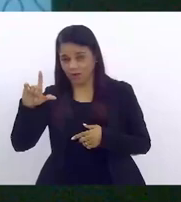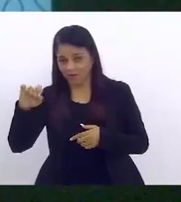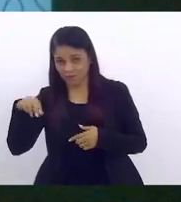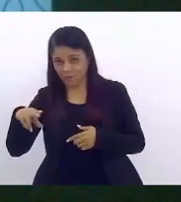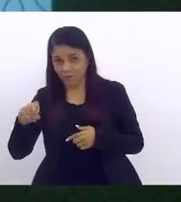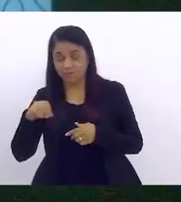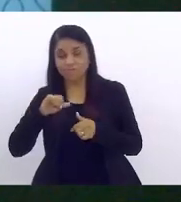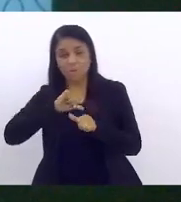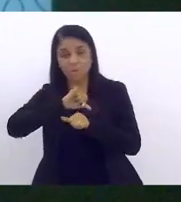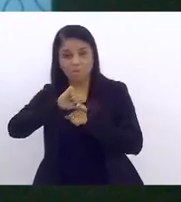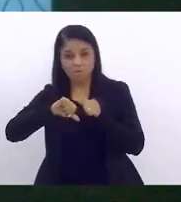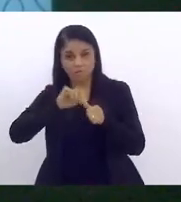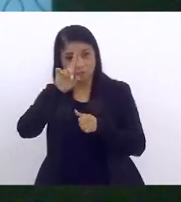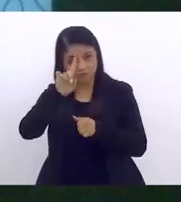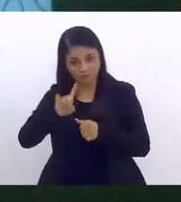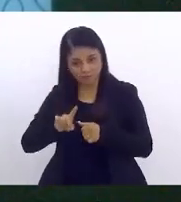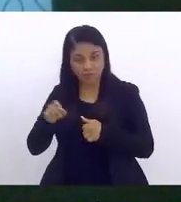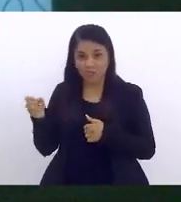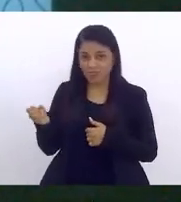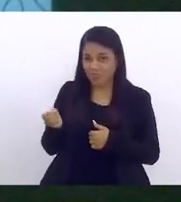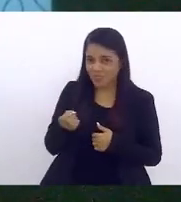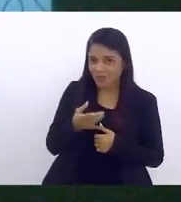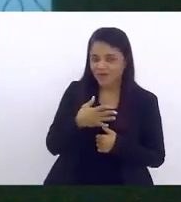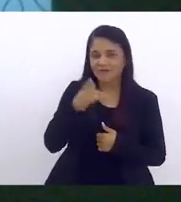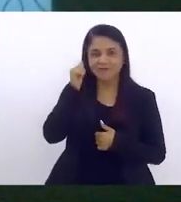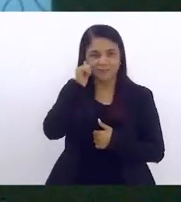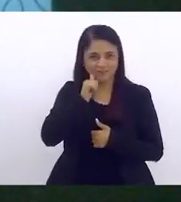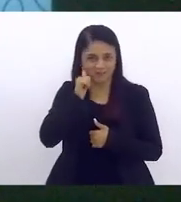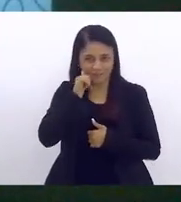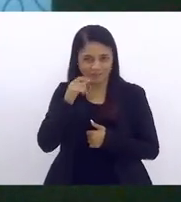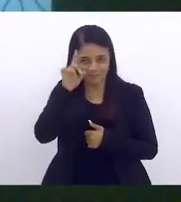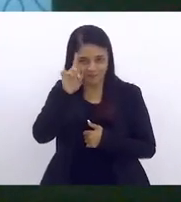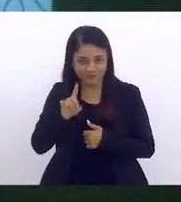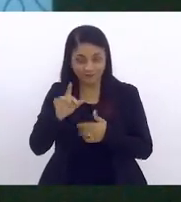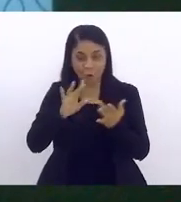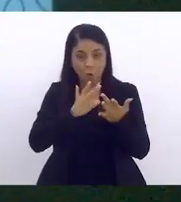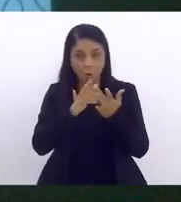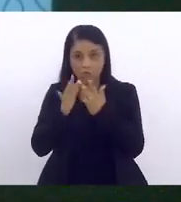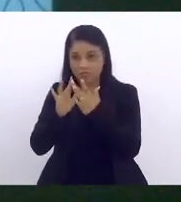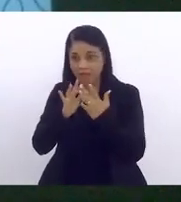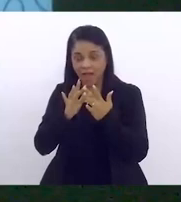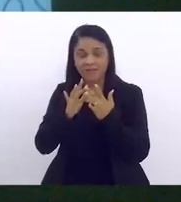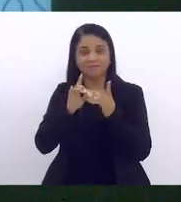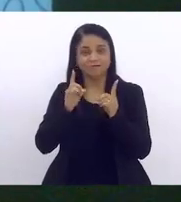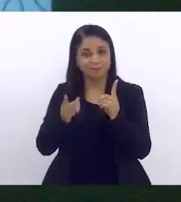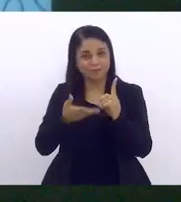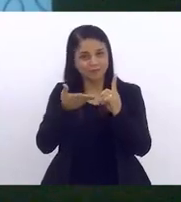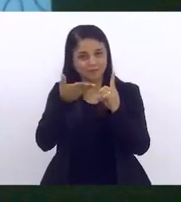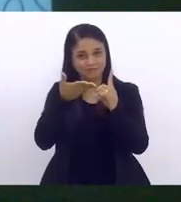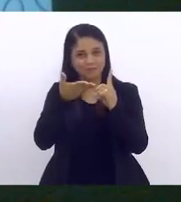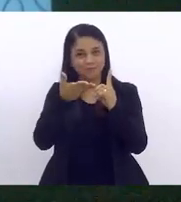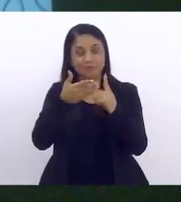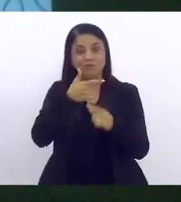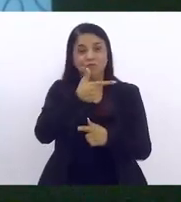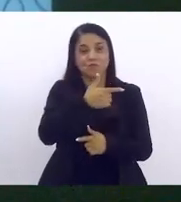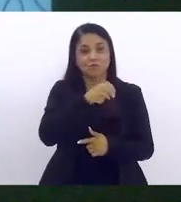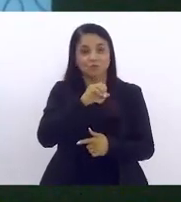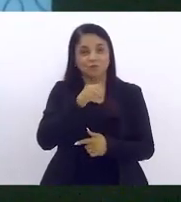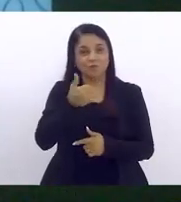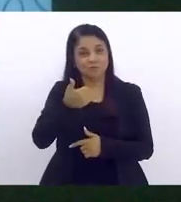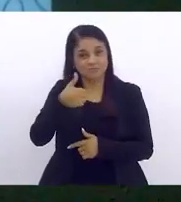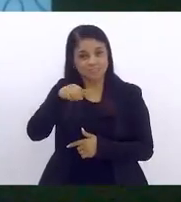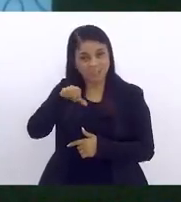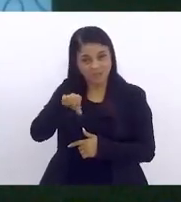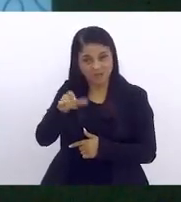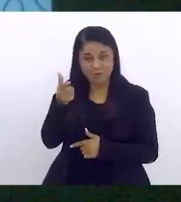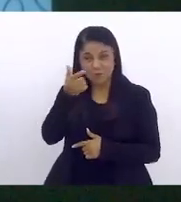por uma alteração e a nova diretora, ela fez questão de entrar em contato conosco. Em 2019,